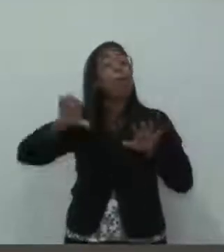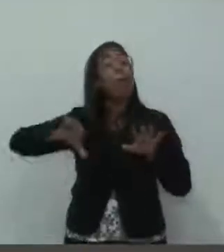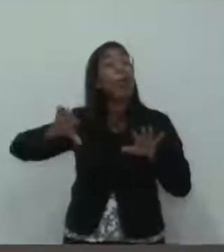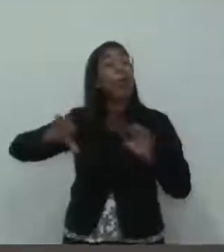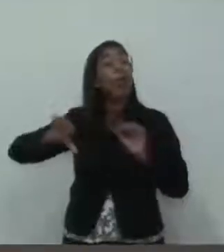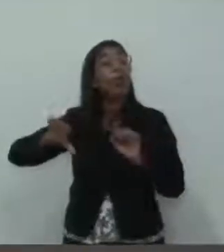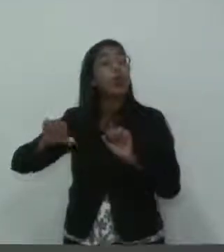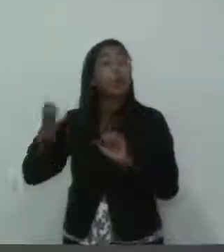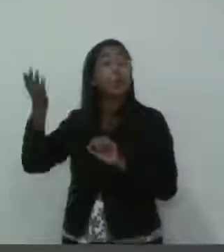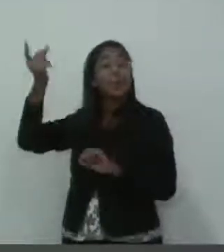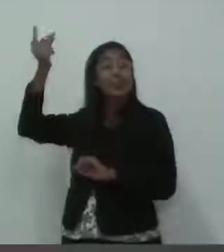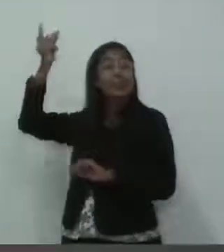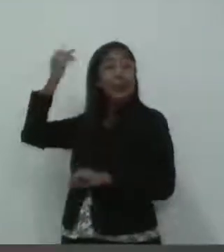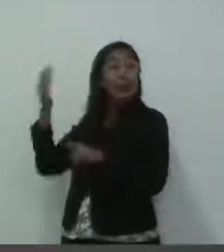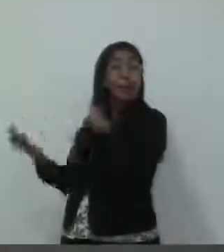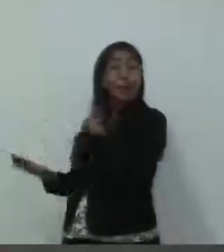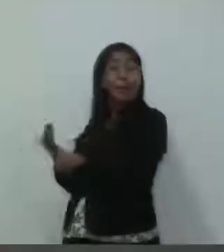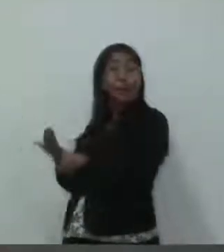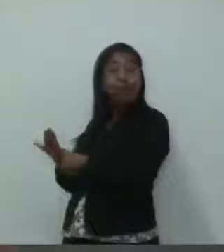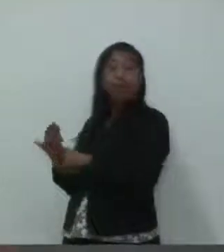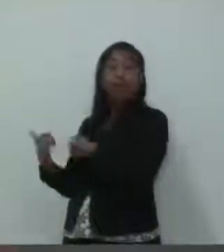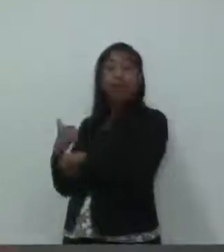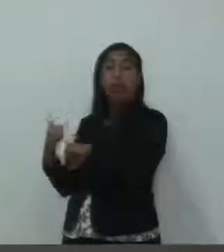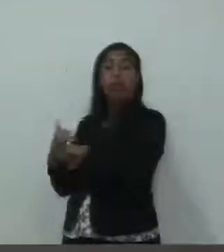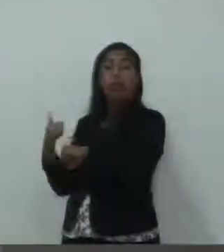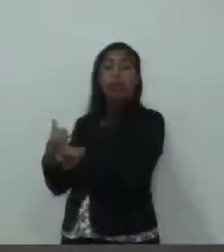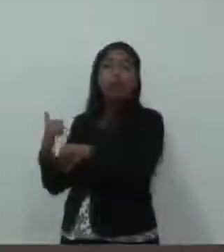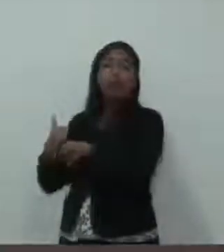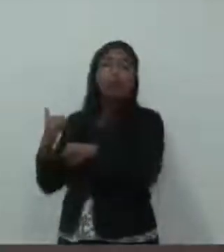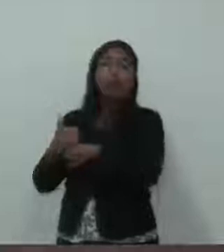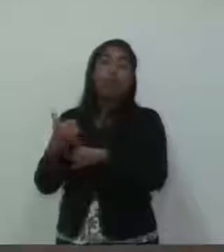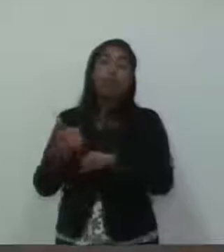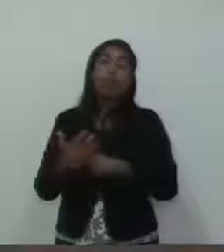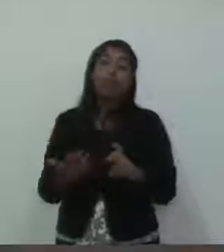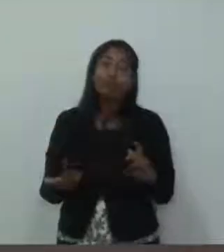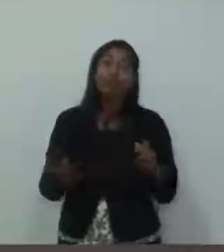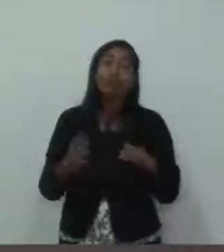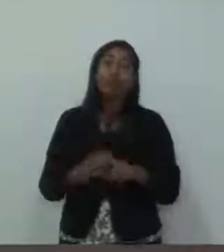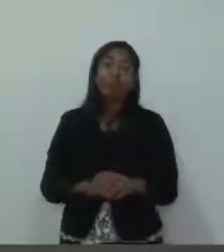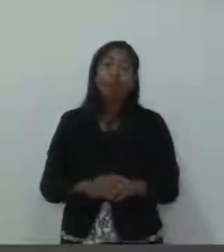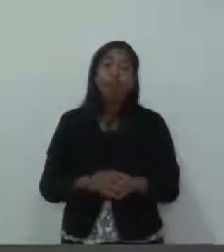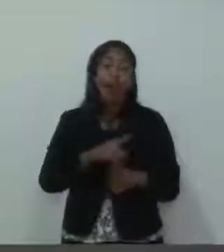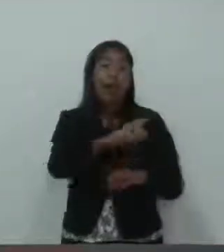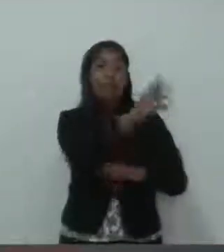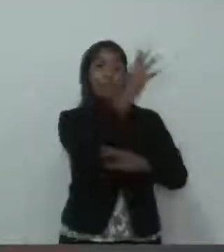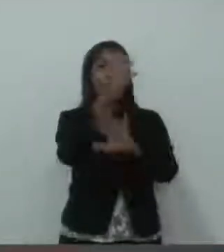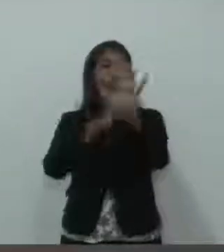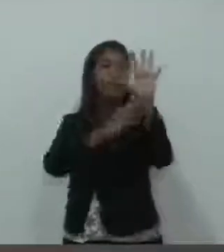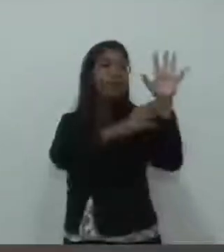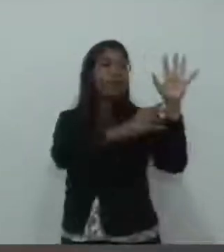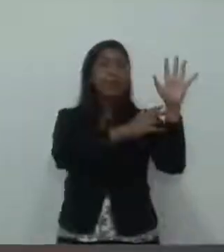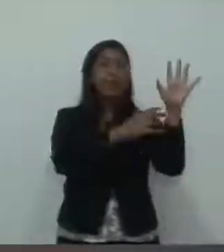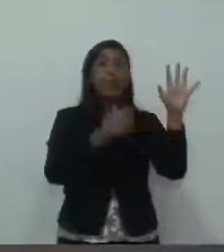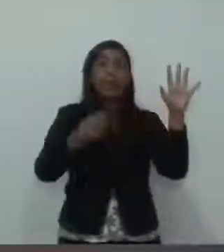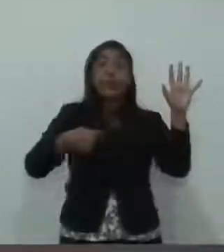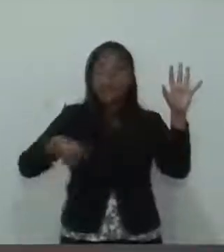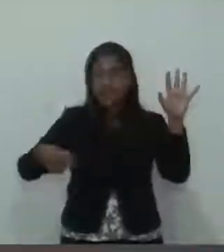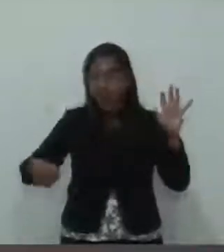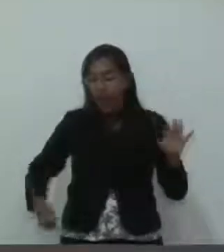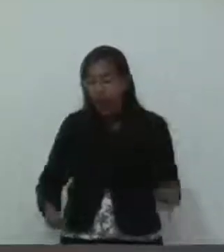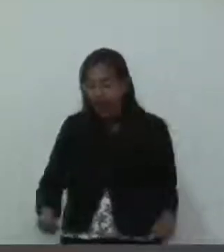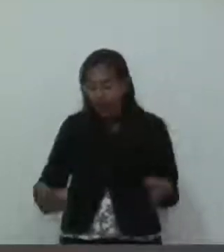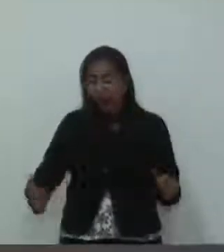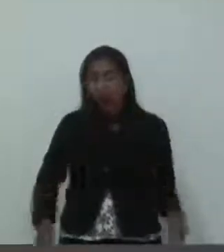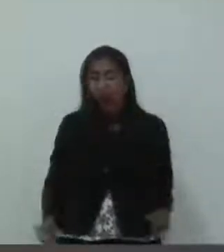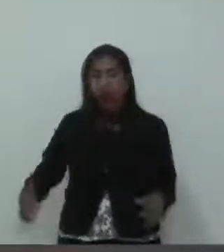se prometeu o acesso na represa, porque não adianta colocar um parque adaptado e o cadeirante não consegue chegar no bendito do parque. Então, de fato, parabéns,